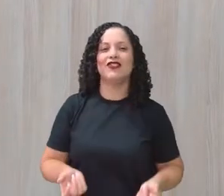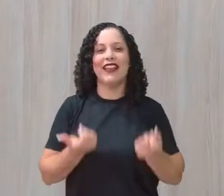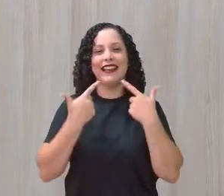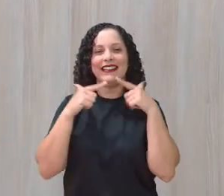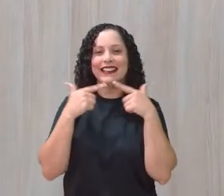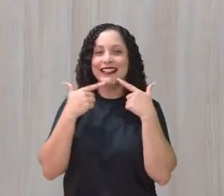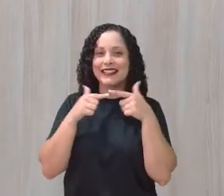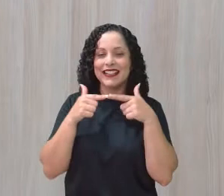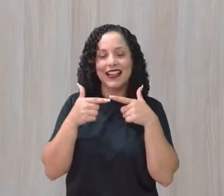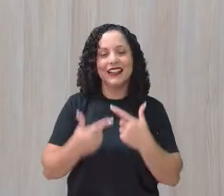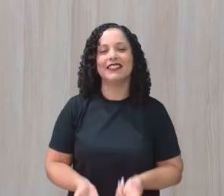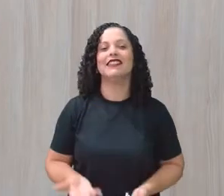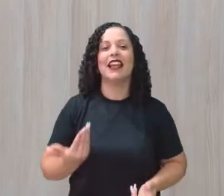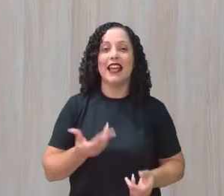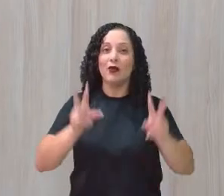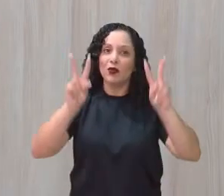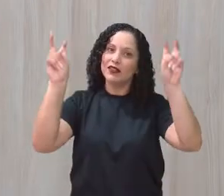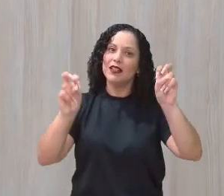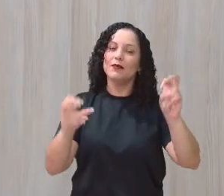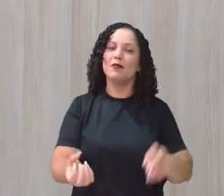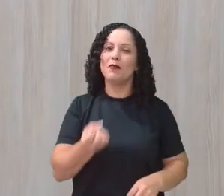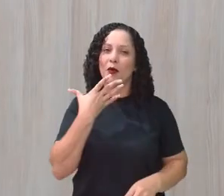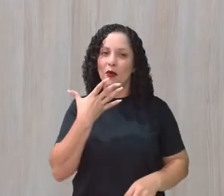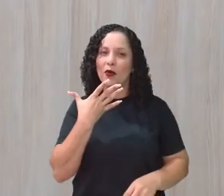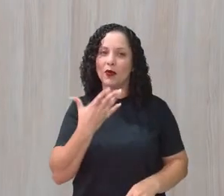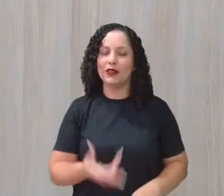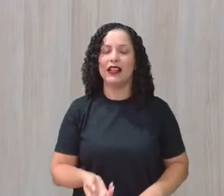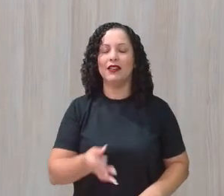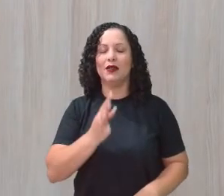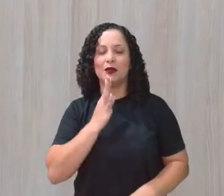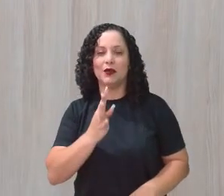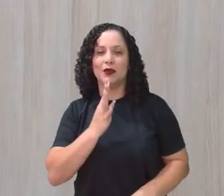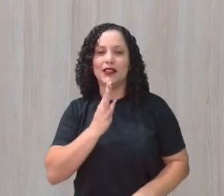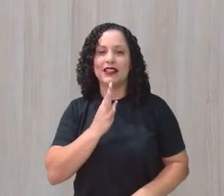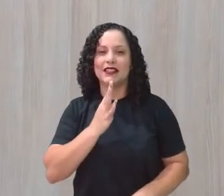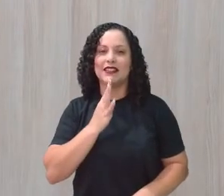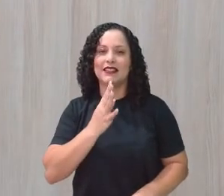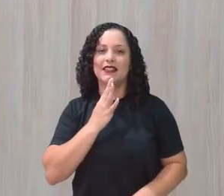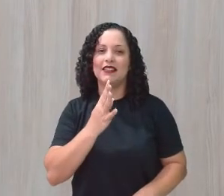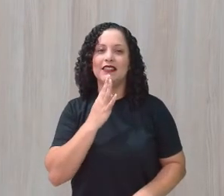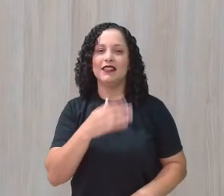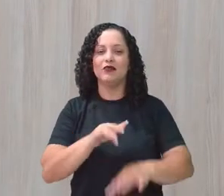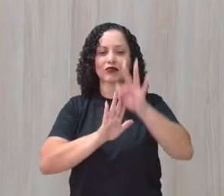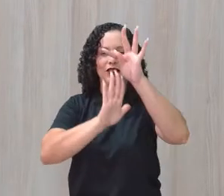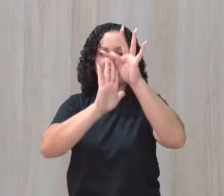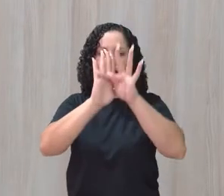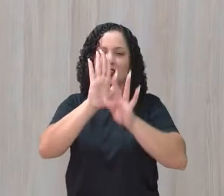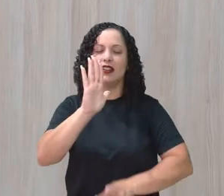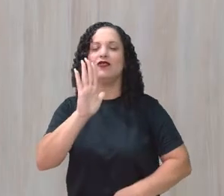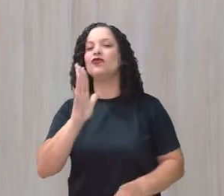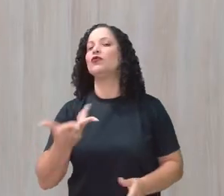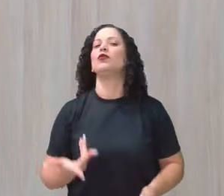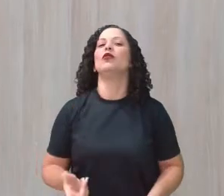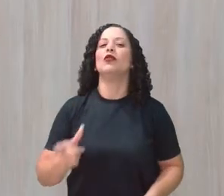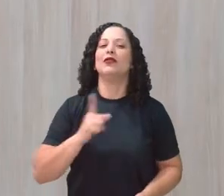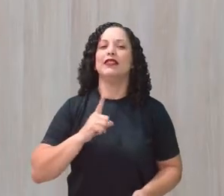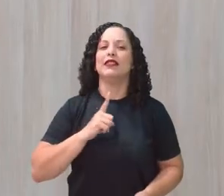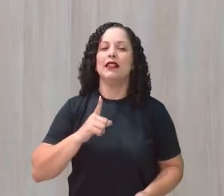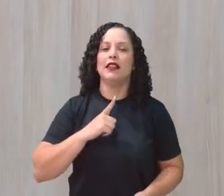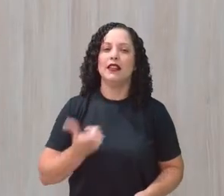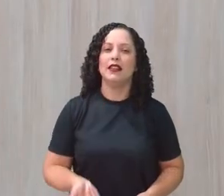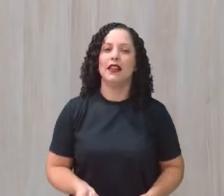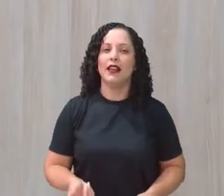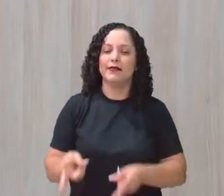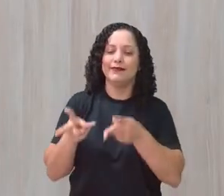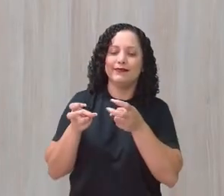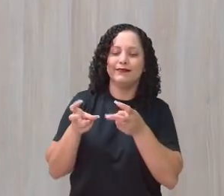De estarmos, assim, nos inteirando da interpretação textual, das informações implícitas que